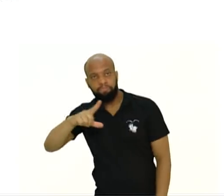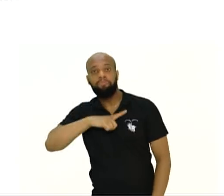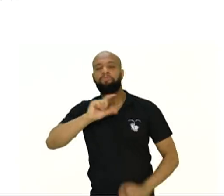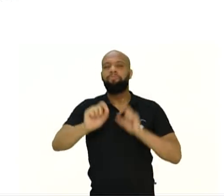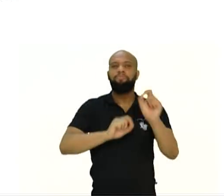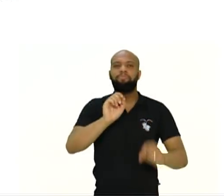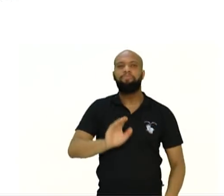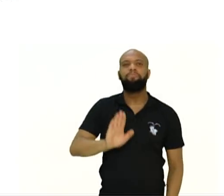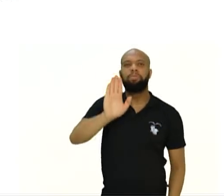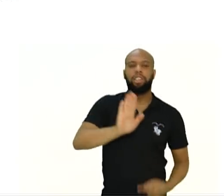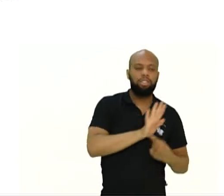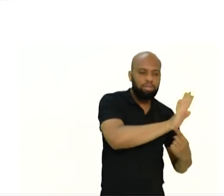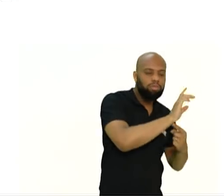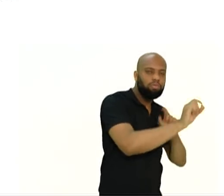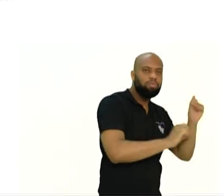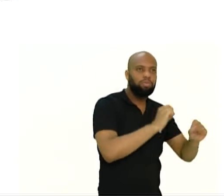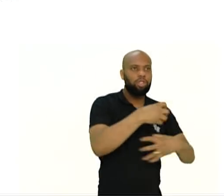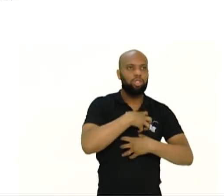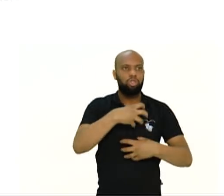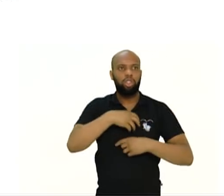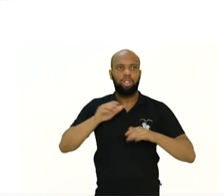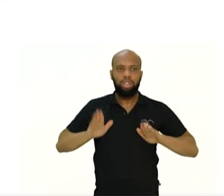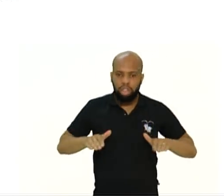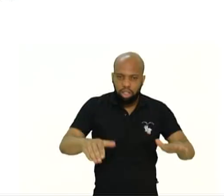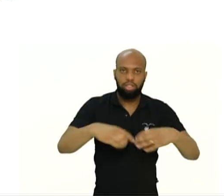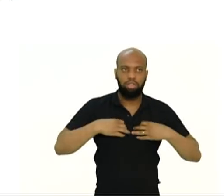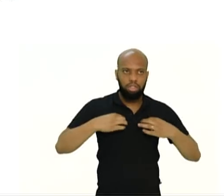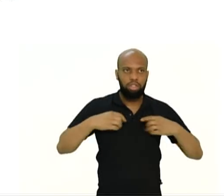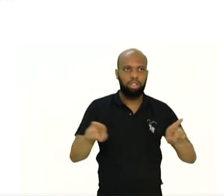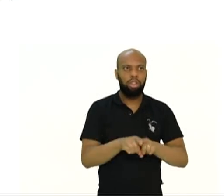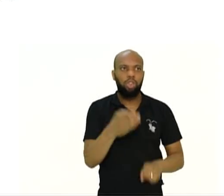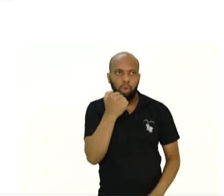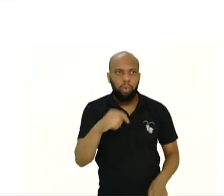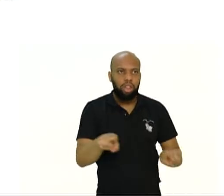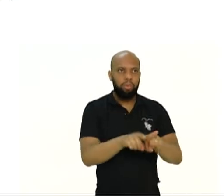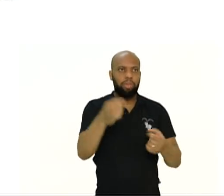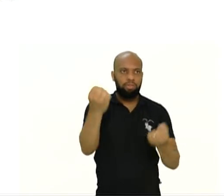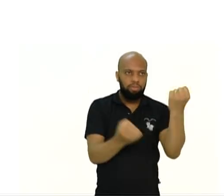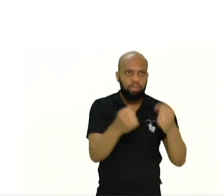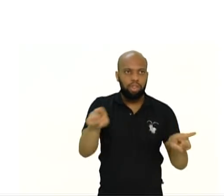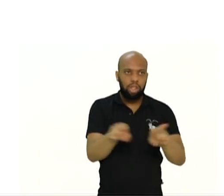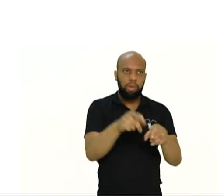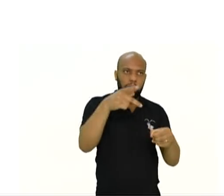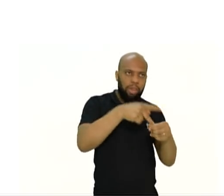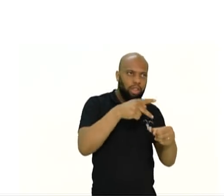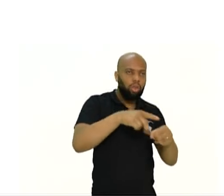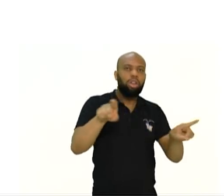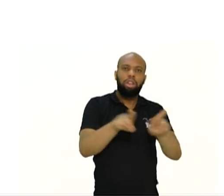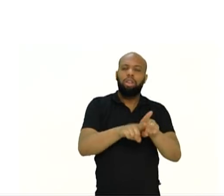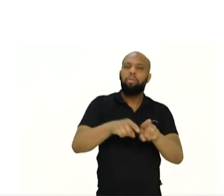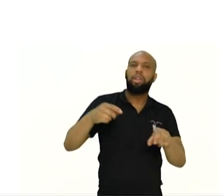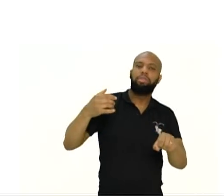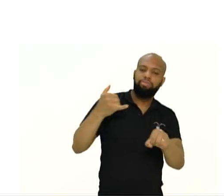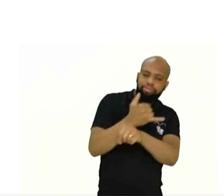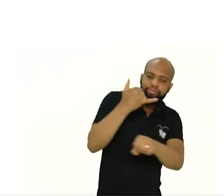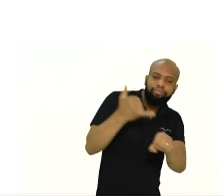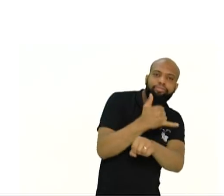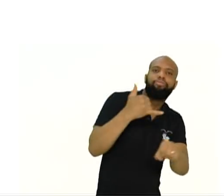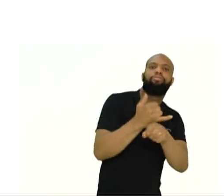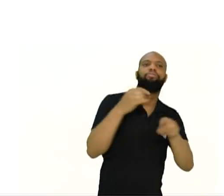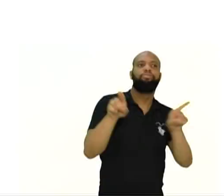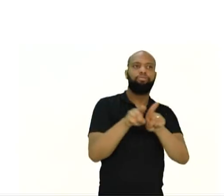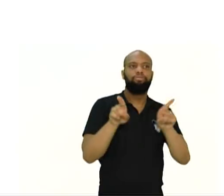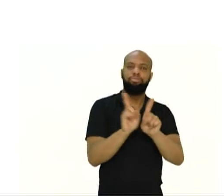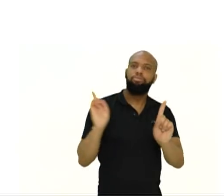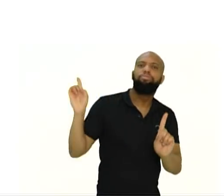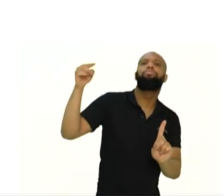têxtil, alimentício, automobilístico, petroquímico, siderúrgico e metalúrgico. Então, com